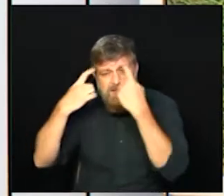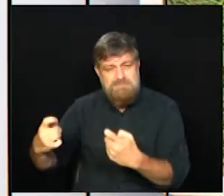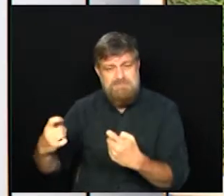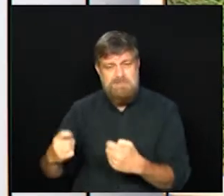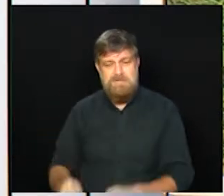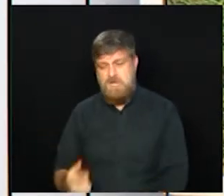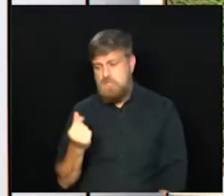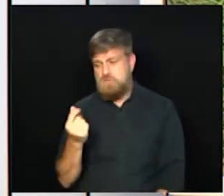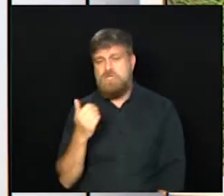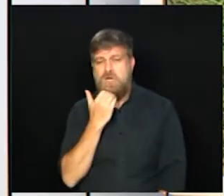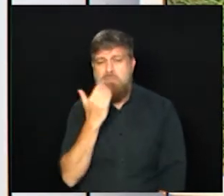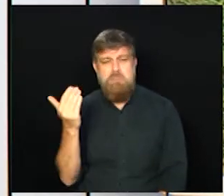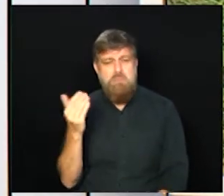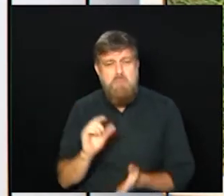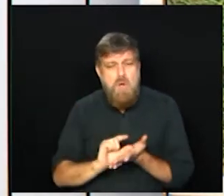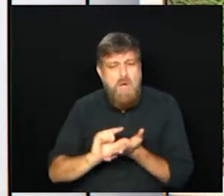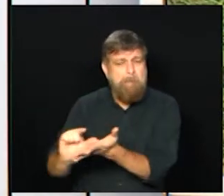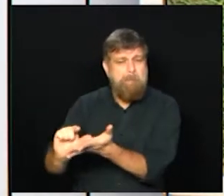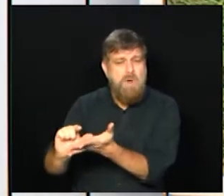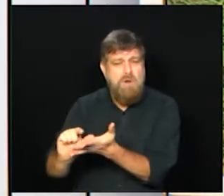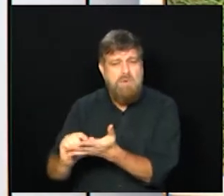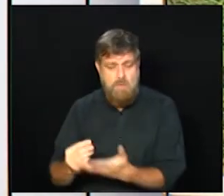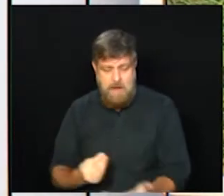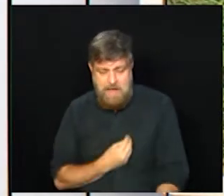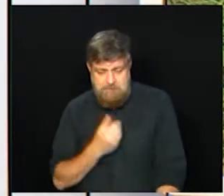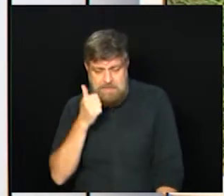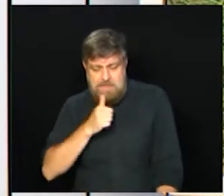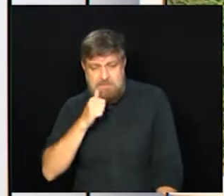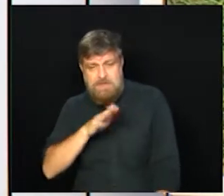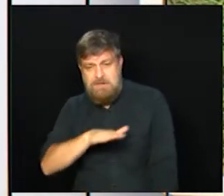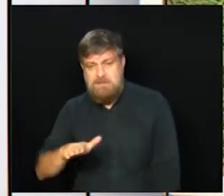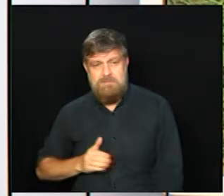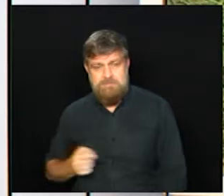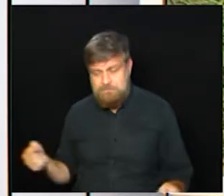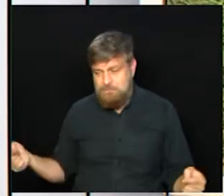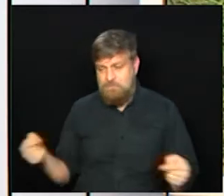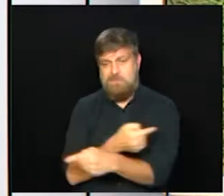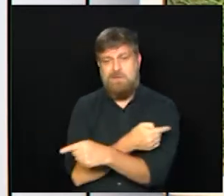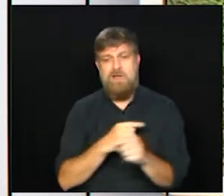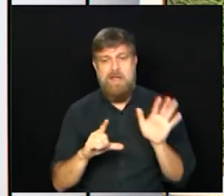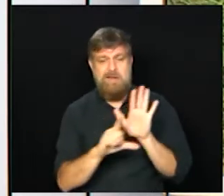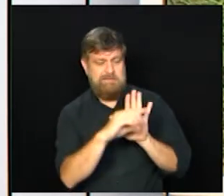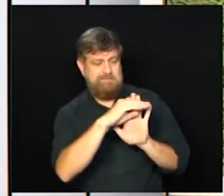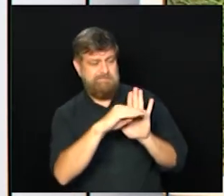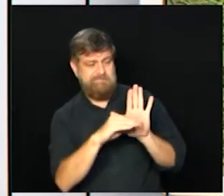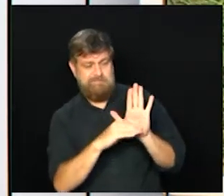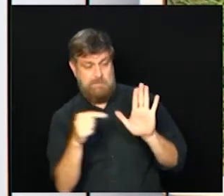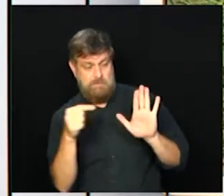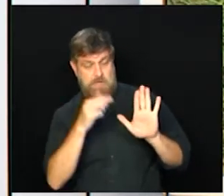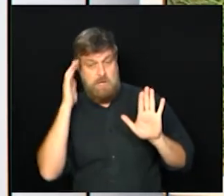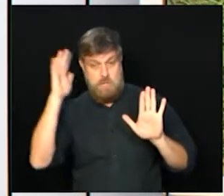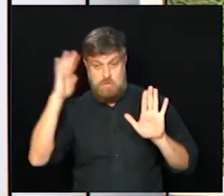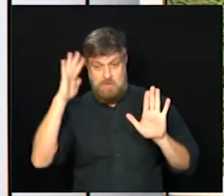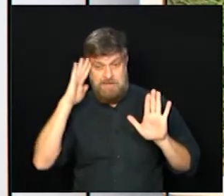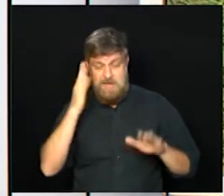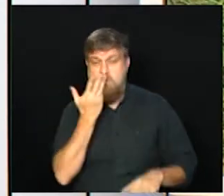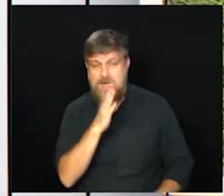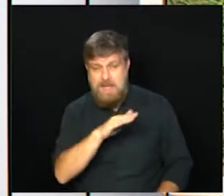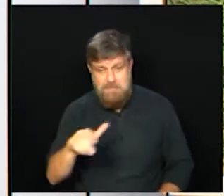da vida das mulheres e das crianças. Isso contrariando, inclusive, legislações, né? Porque, teoricamente, a primeira